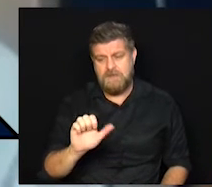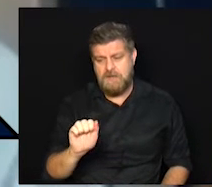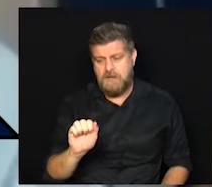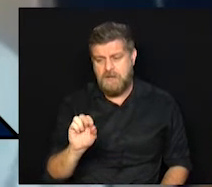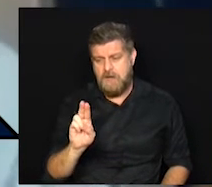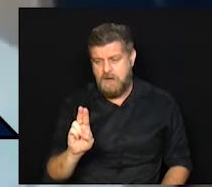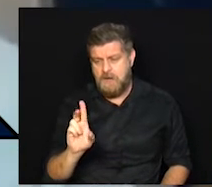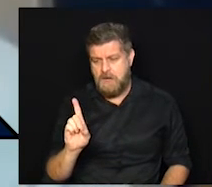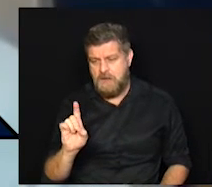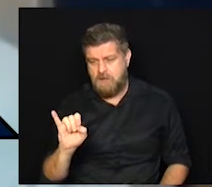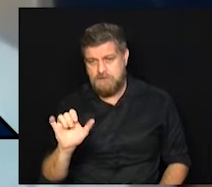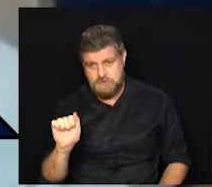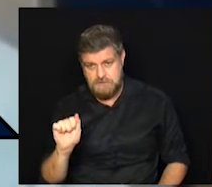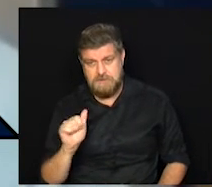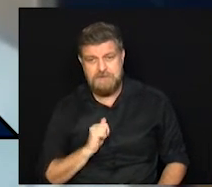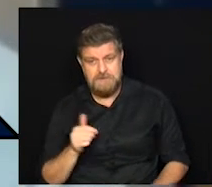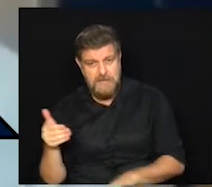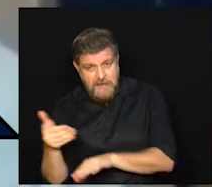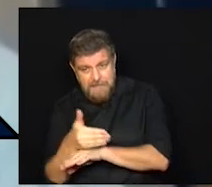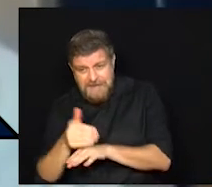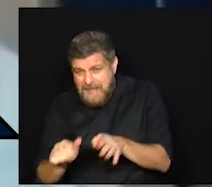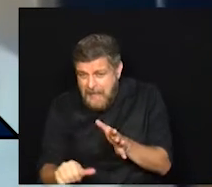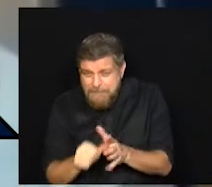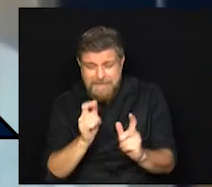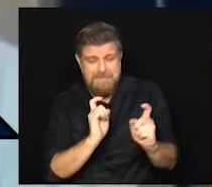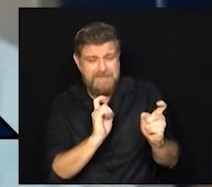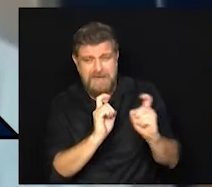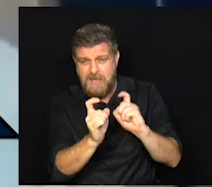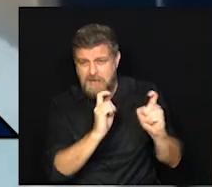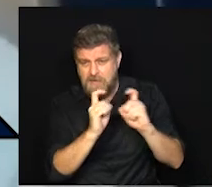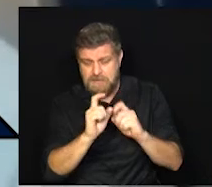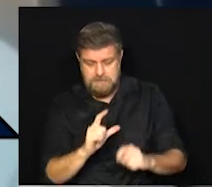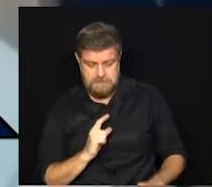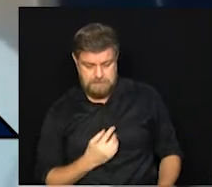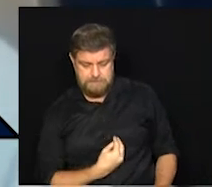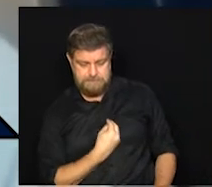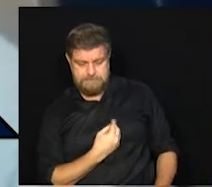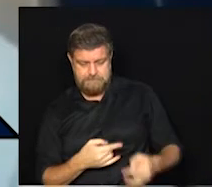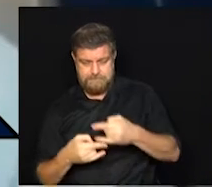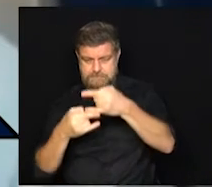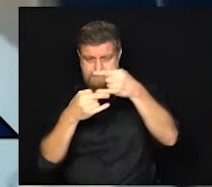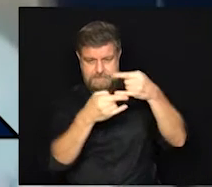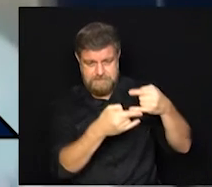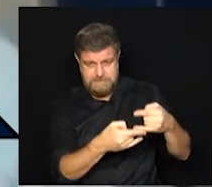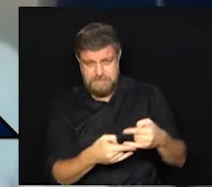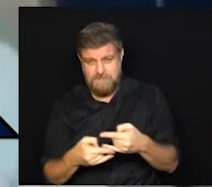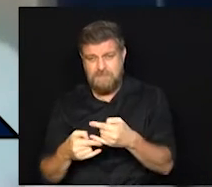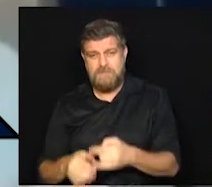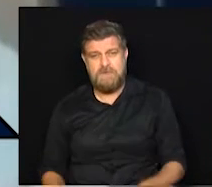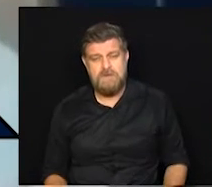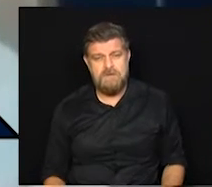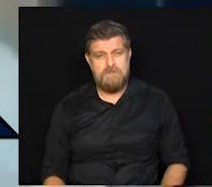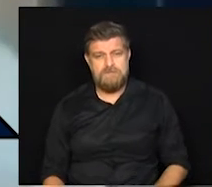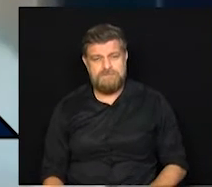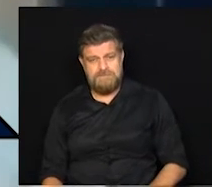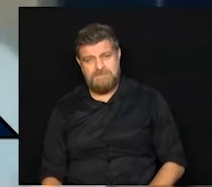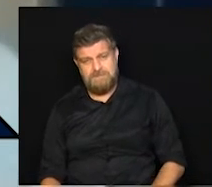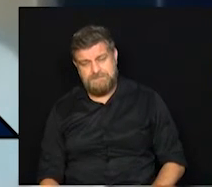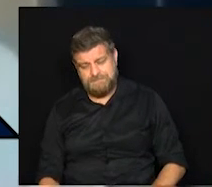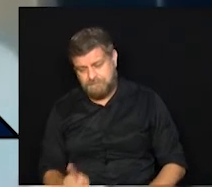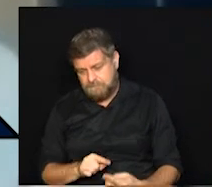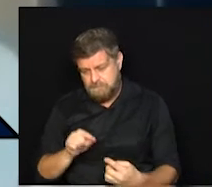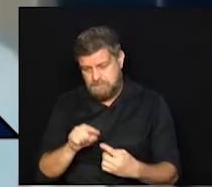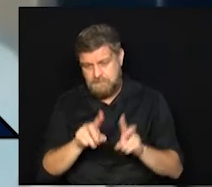que está fazendo parte dessa primeira reunião dessa comissão, que efetivamente visa